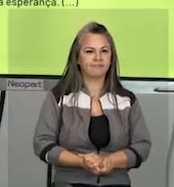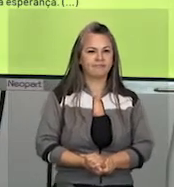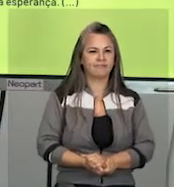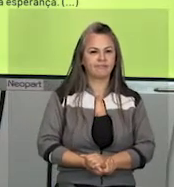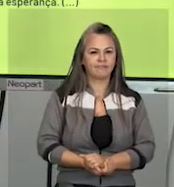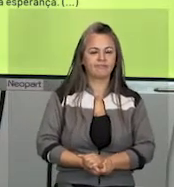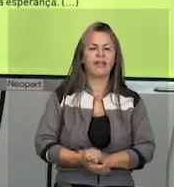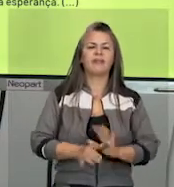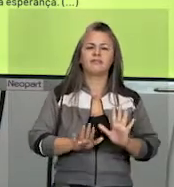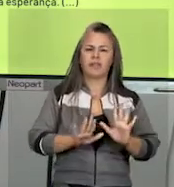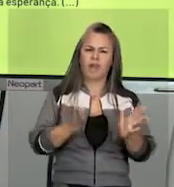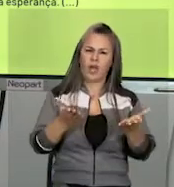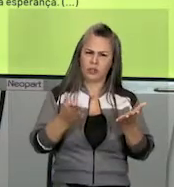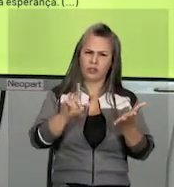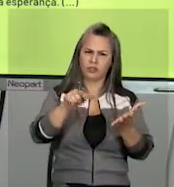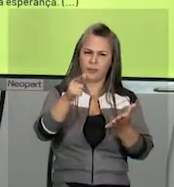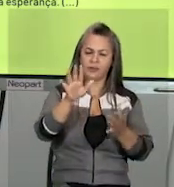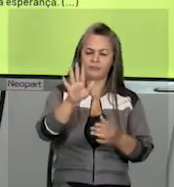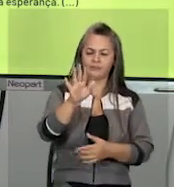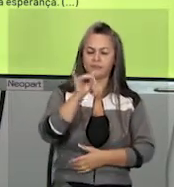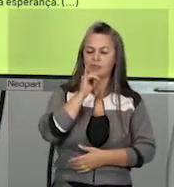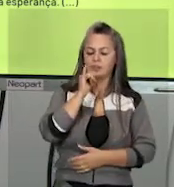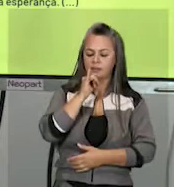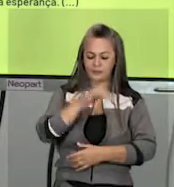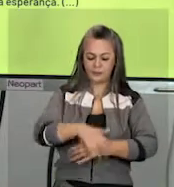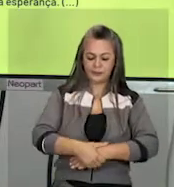Não agora, mas depois, nós veremos